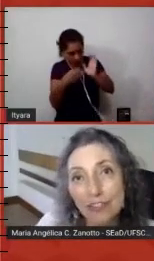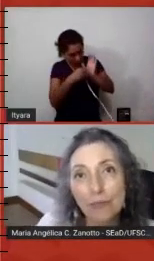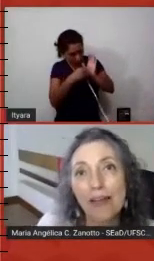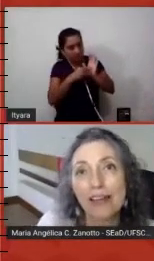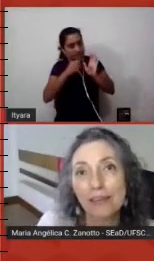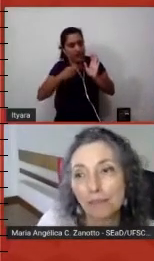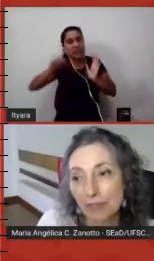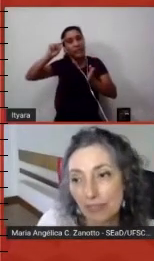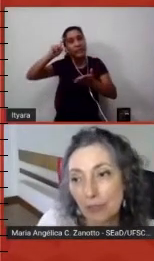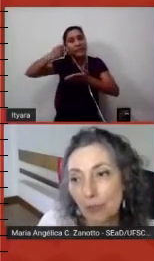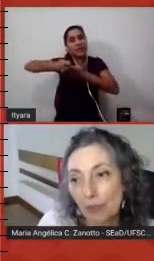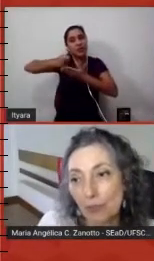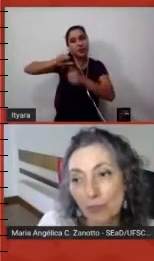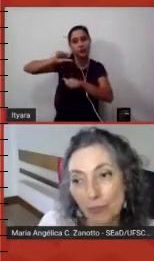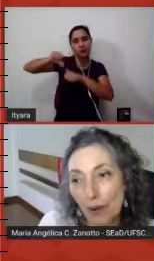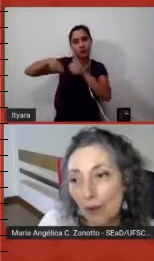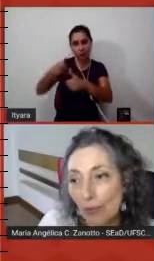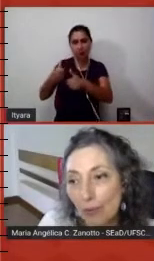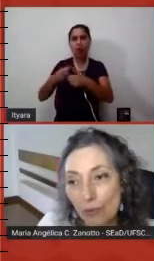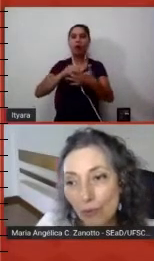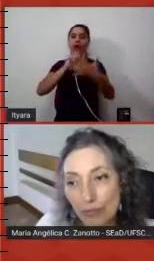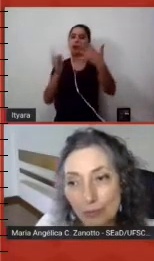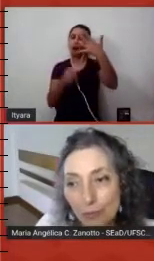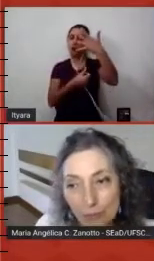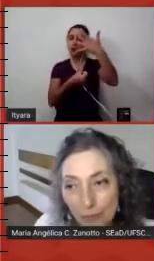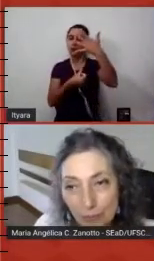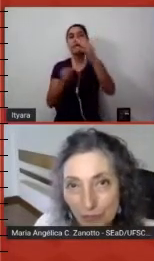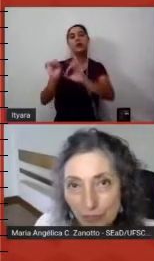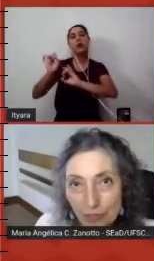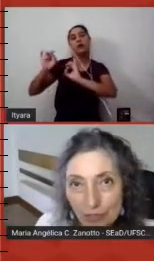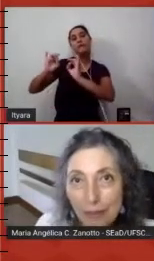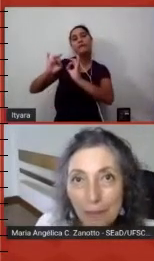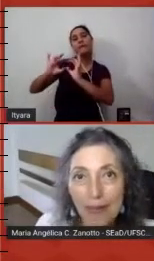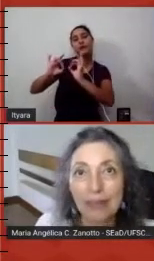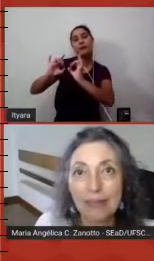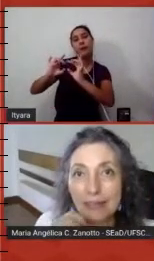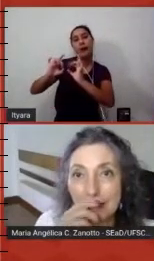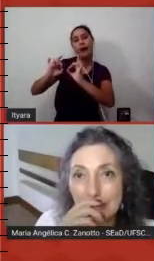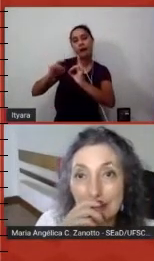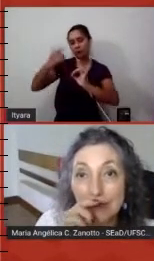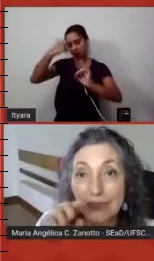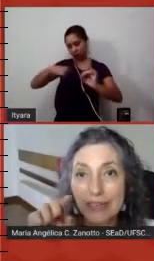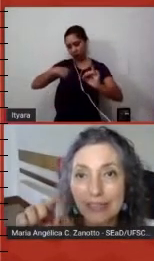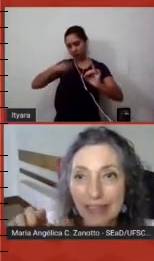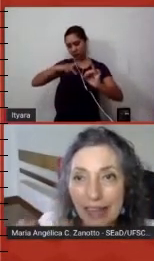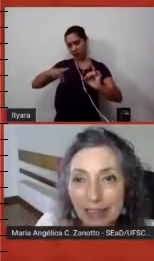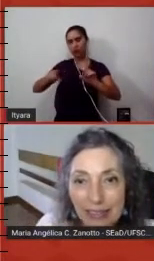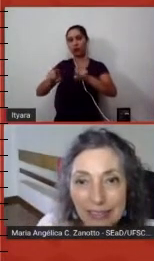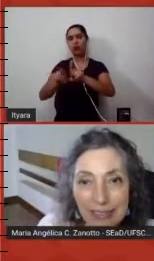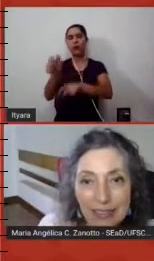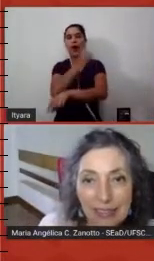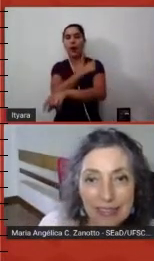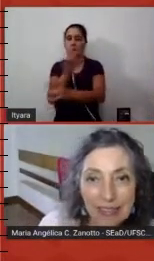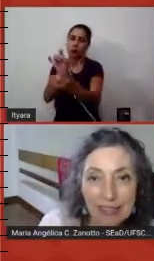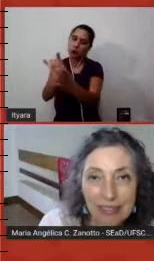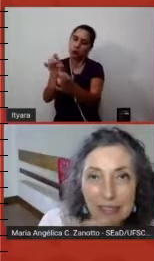E aí o feedback, tanto para o aluno quanto para o professor também, nessa questão. Então, ela